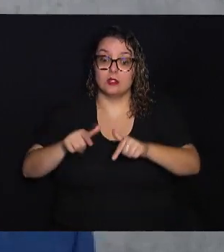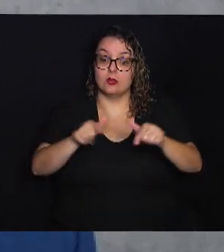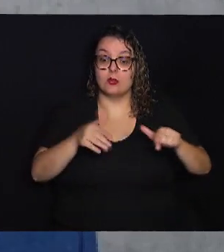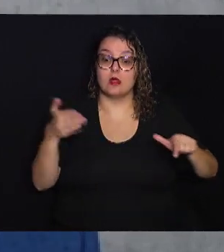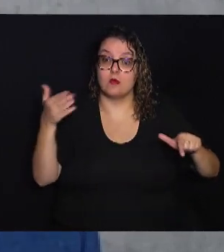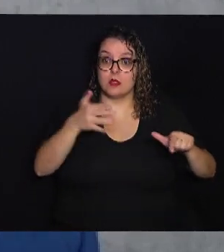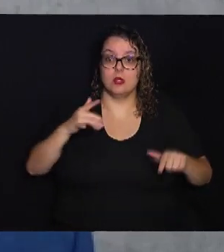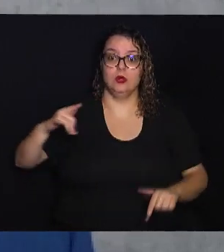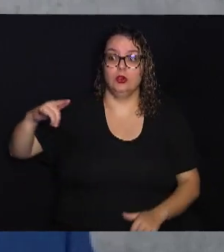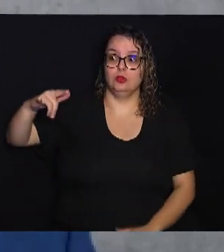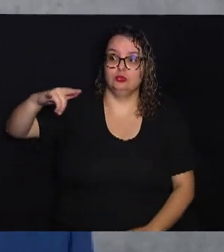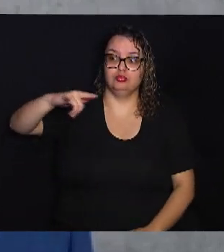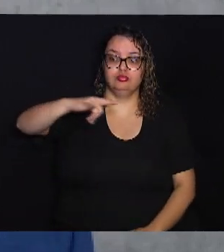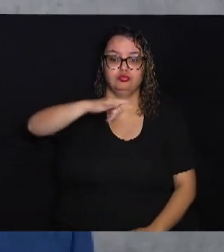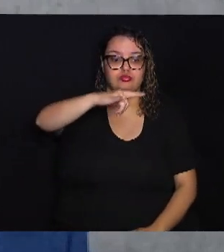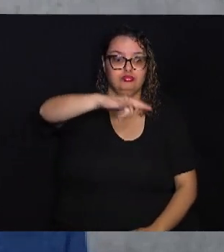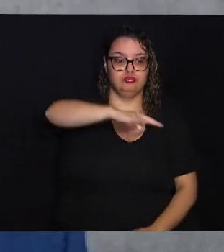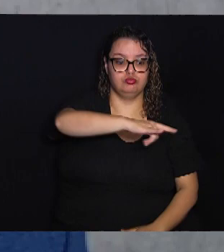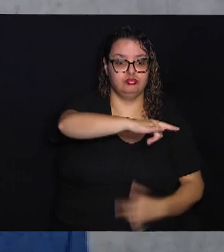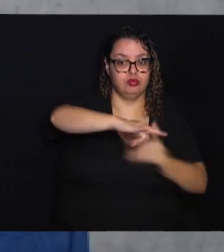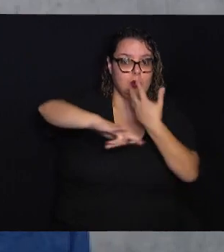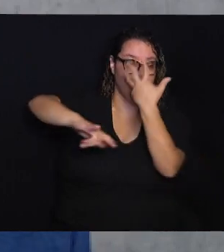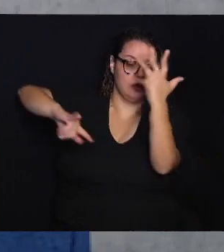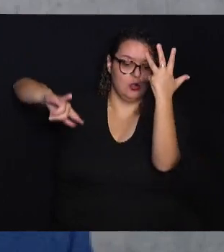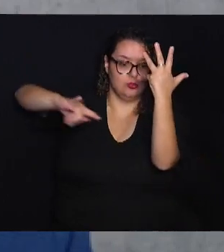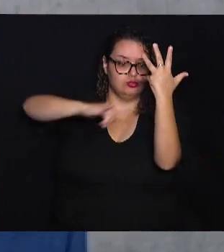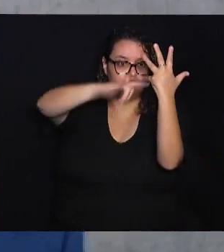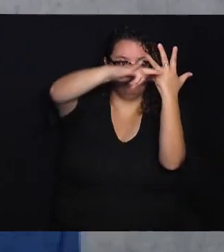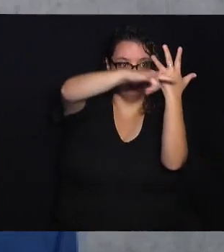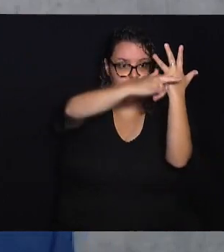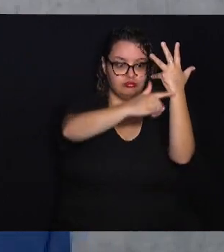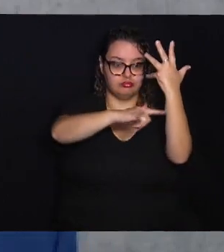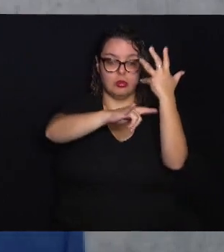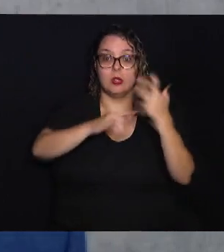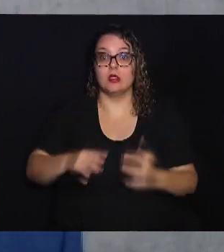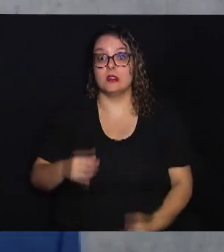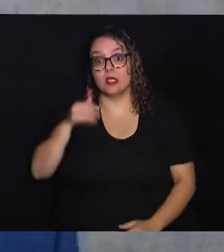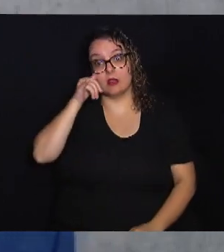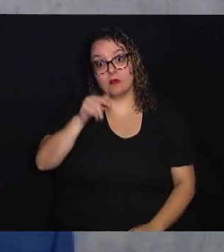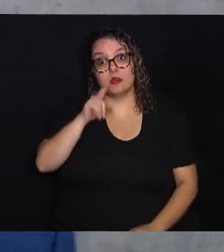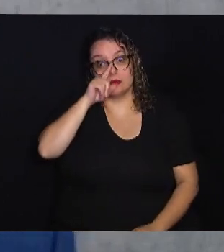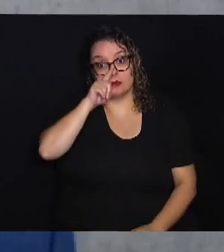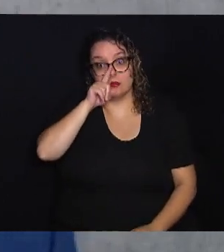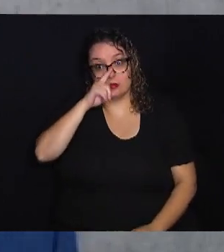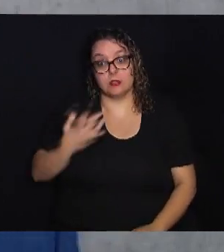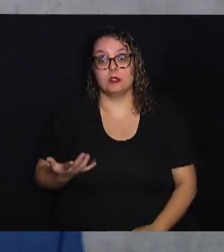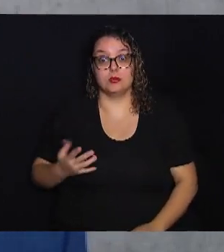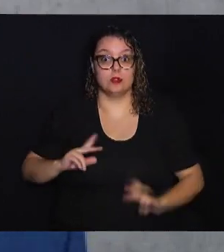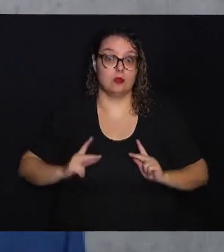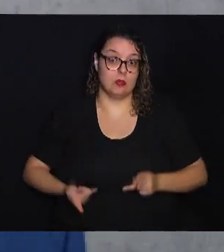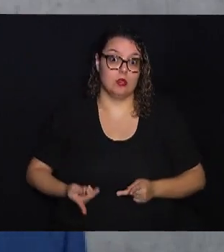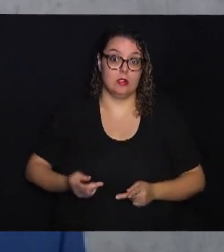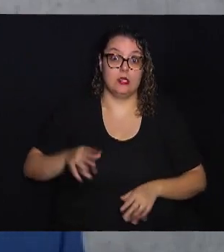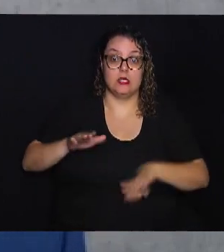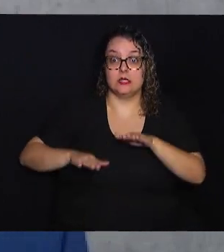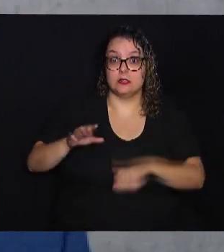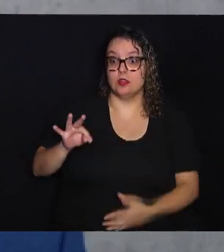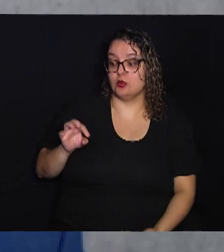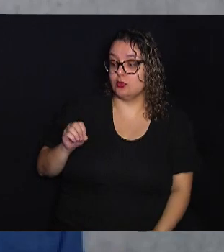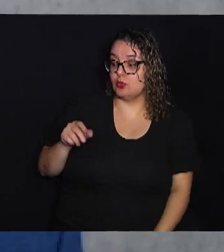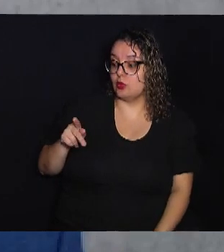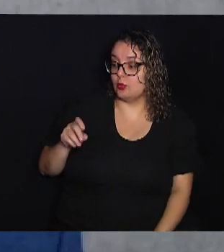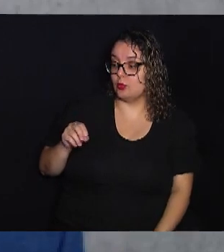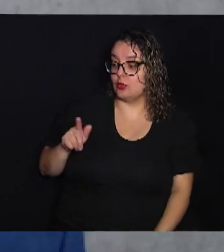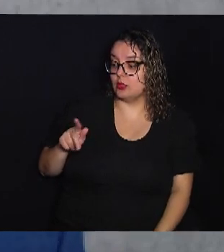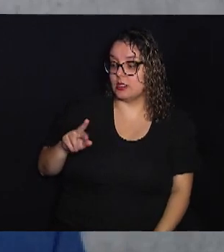malefício. E você consegue ir em locais que evita até o risco humano. Às vezes, dependendo da situação de topografia,